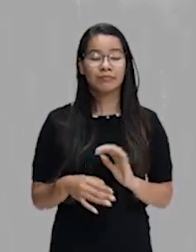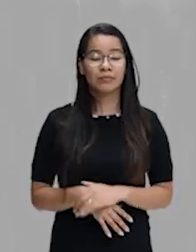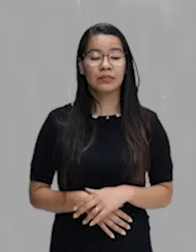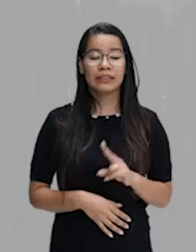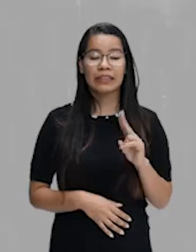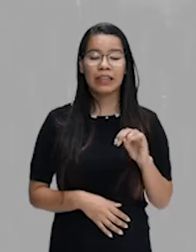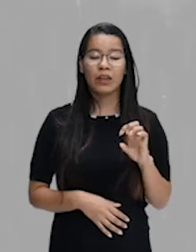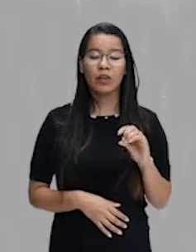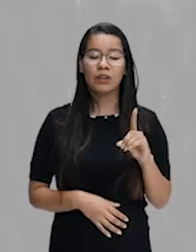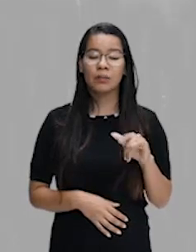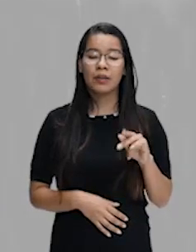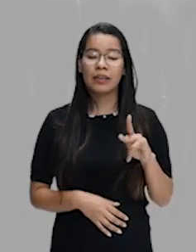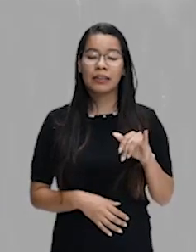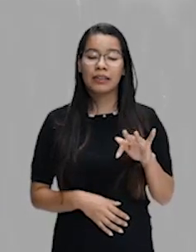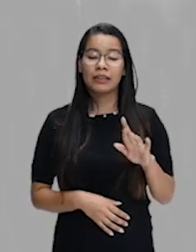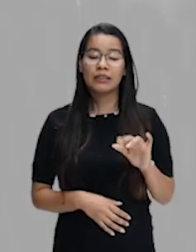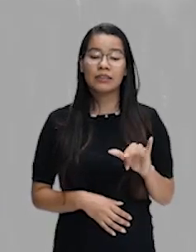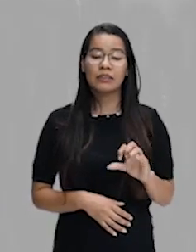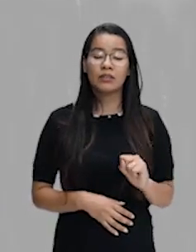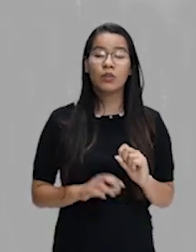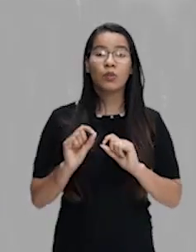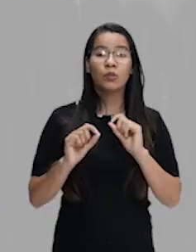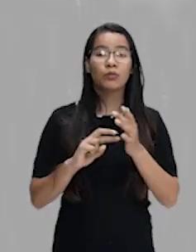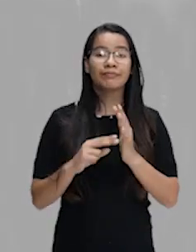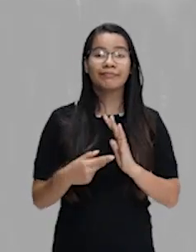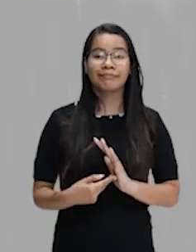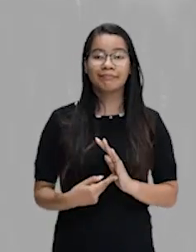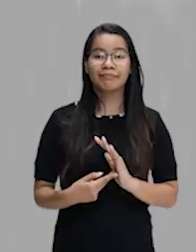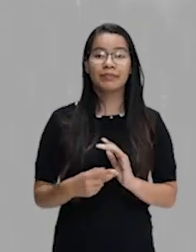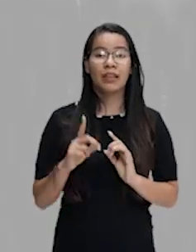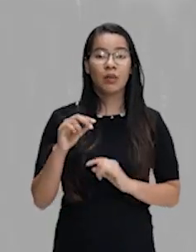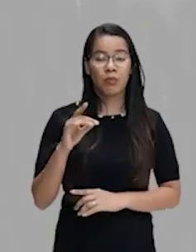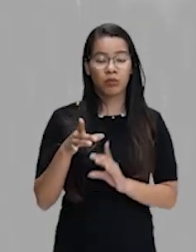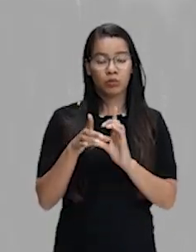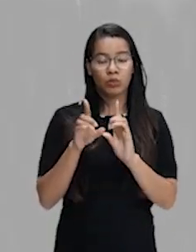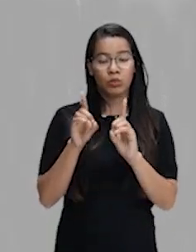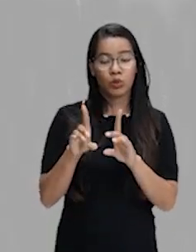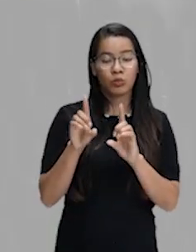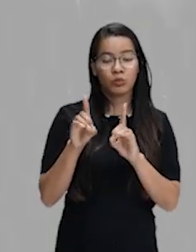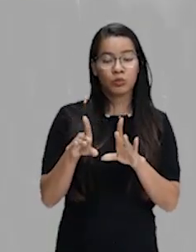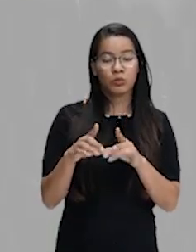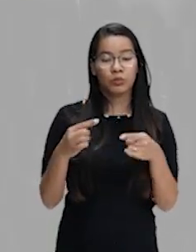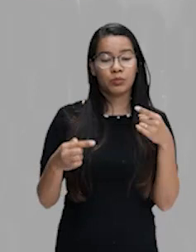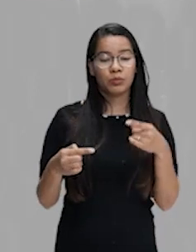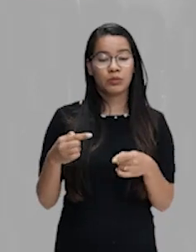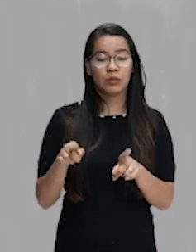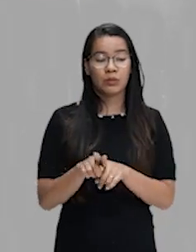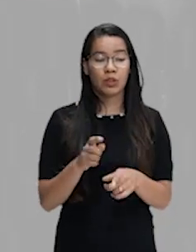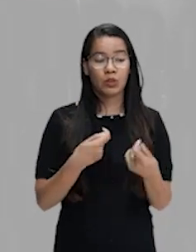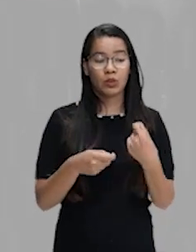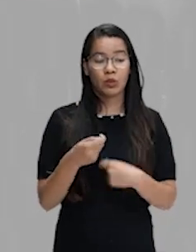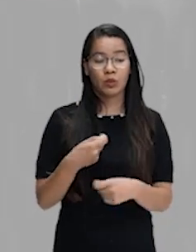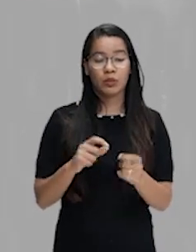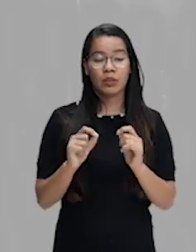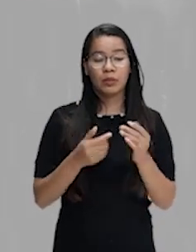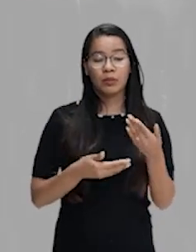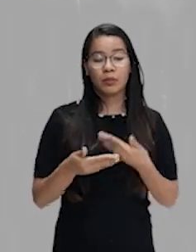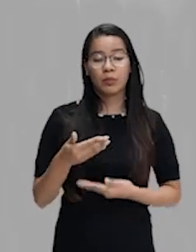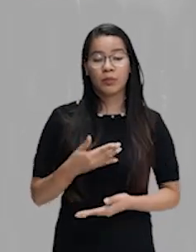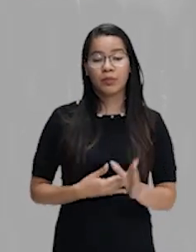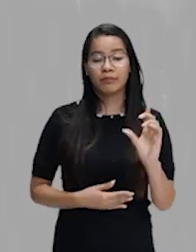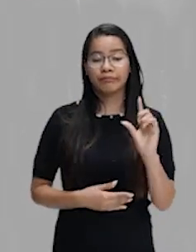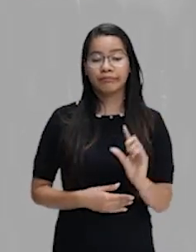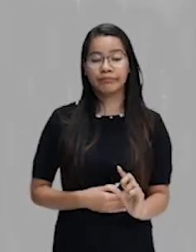Políticas neoliberais vêm do neoliberalismo. O neoliberalismo é uma doutrina política e econômica que propõe a